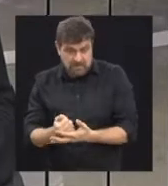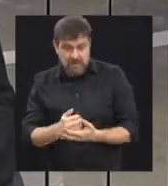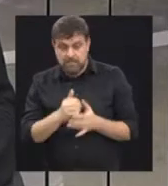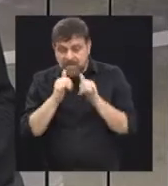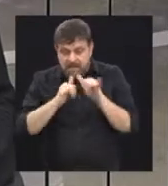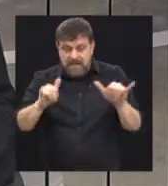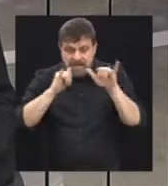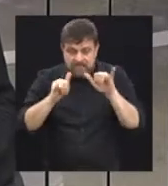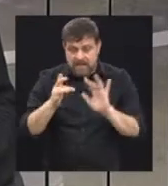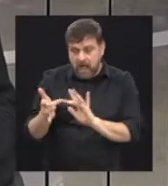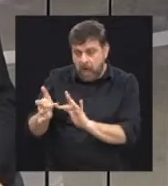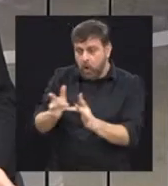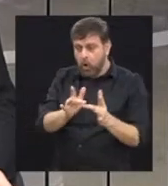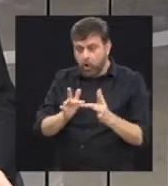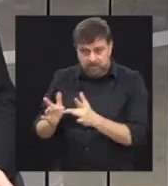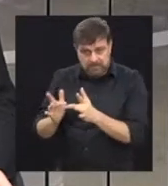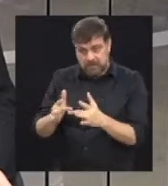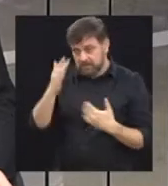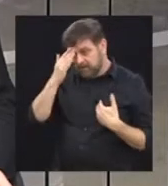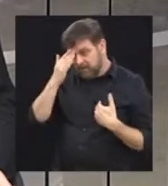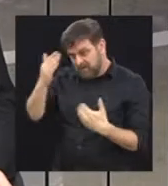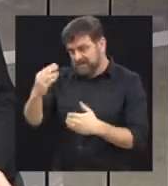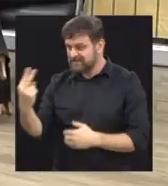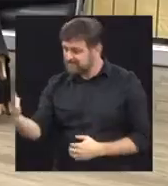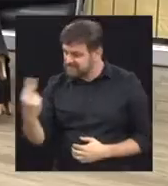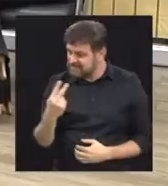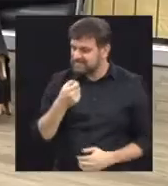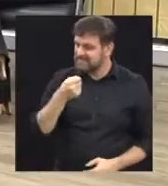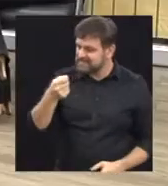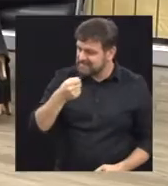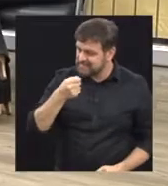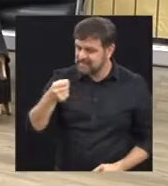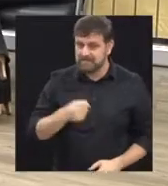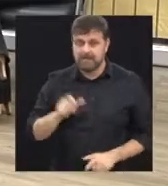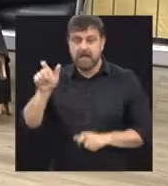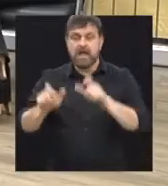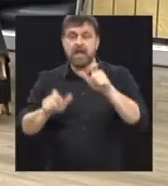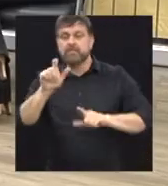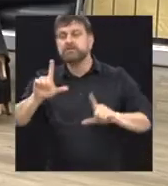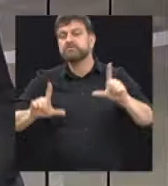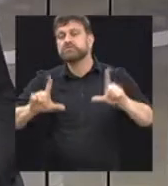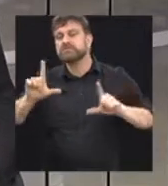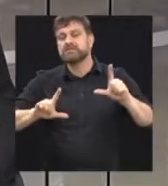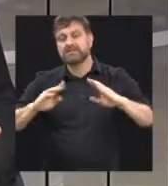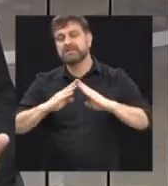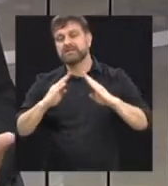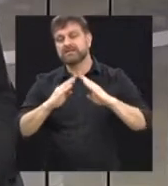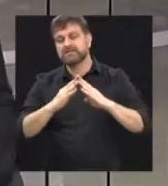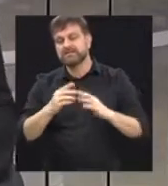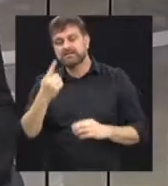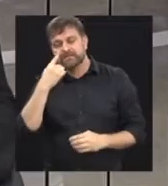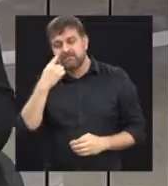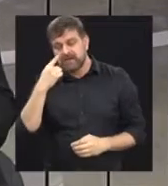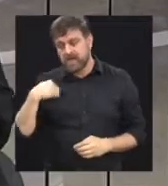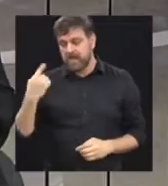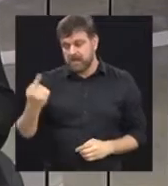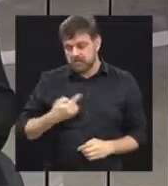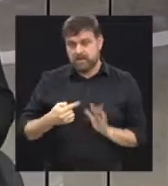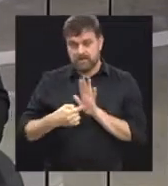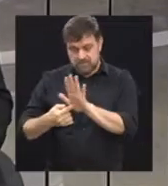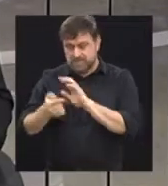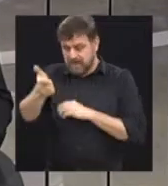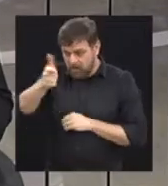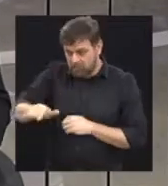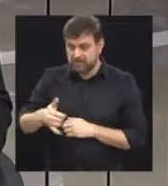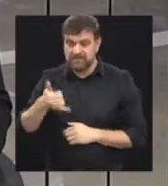abrir essa rede de contato. Eu agradeço a participação de vocês. E para o pessoal de casa, se quer saber mais, a gente vai passar